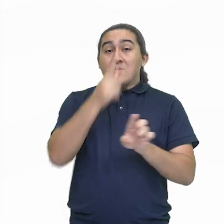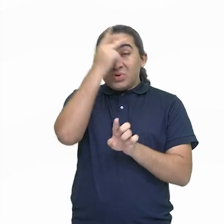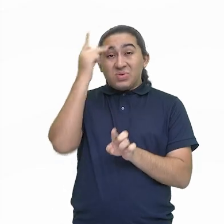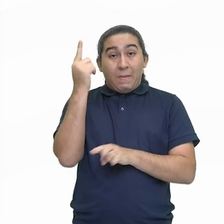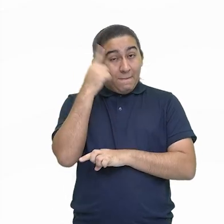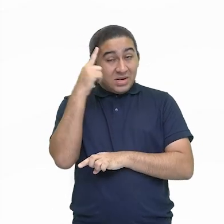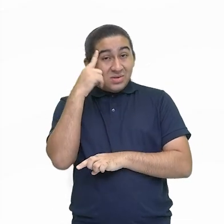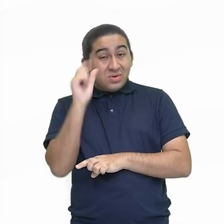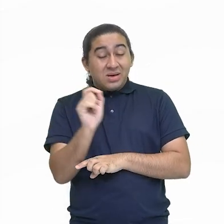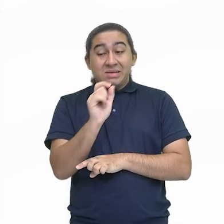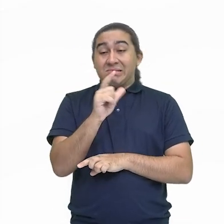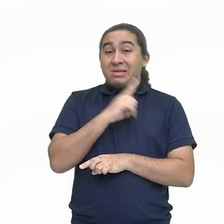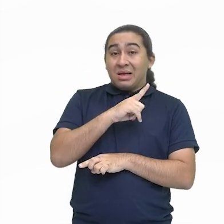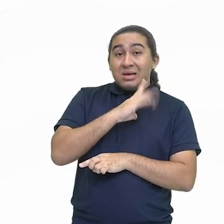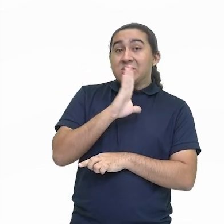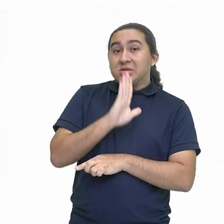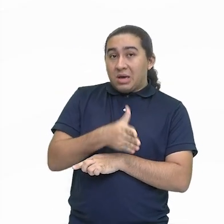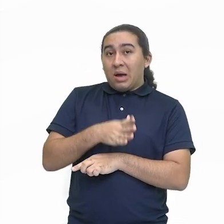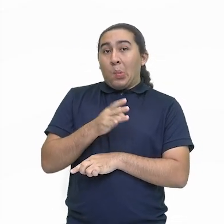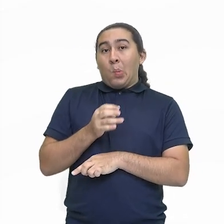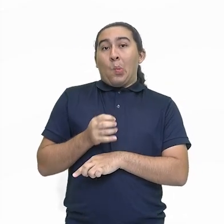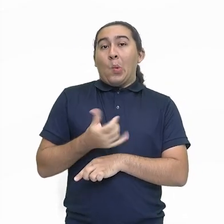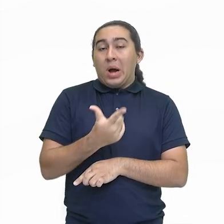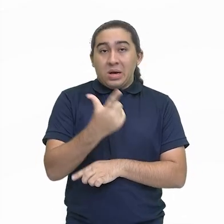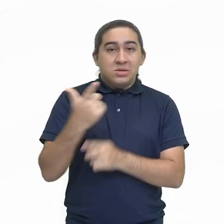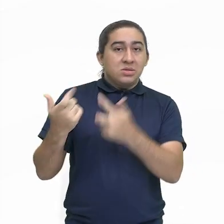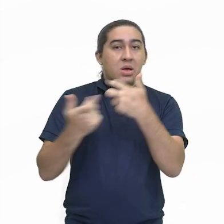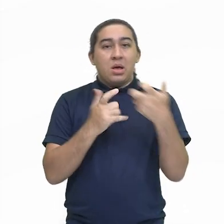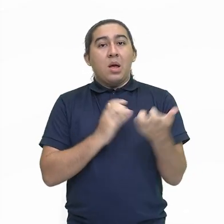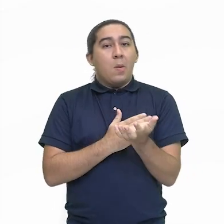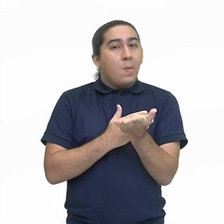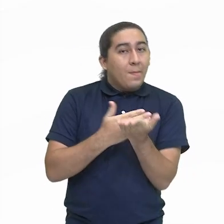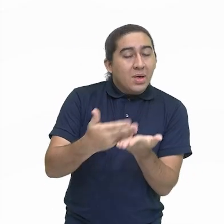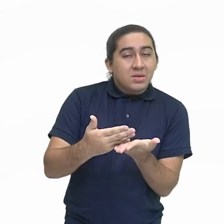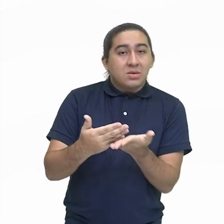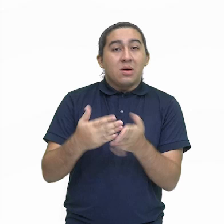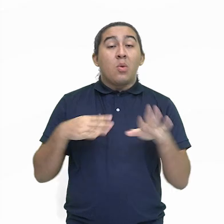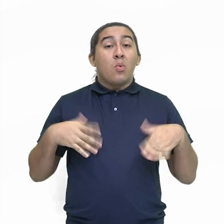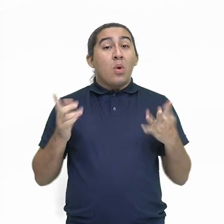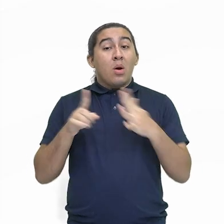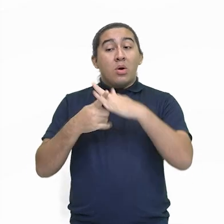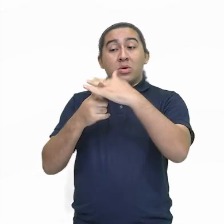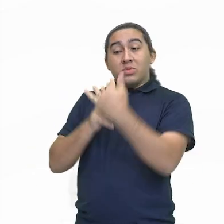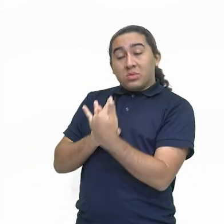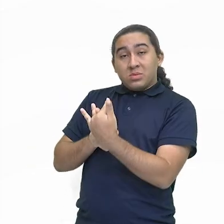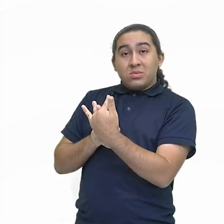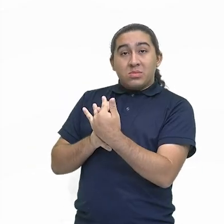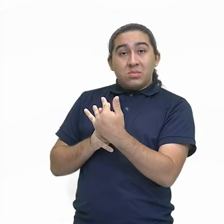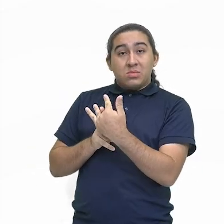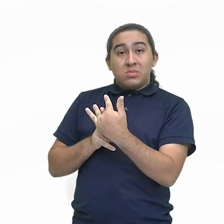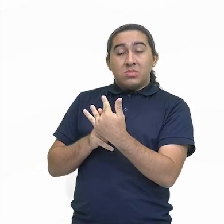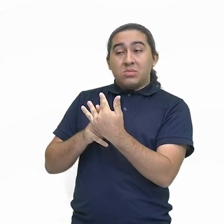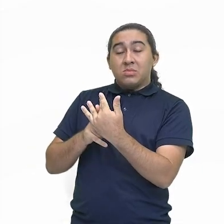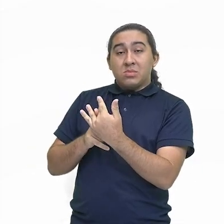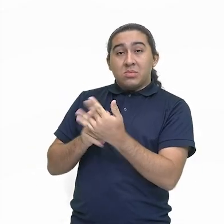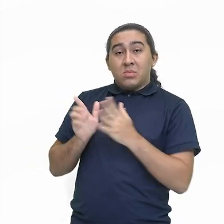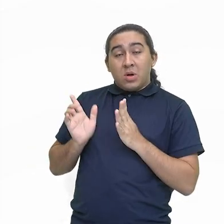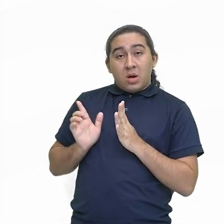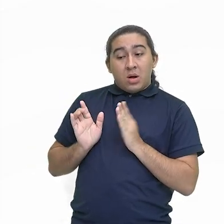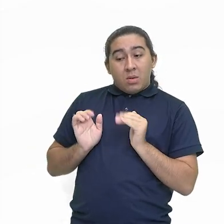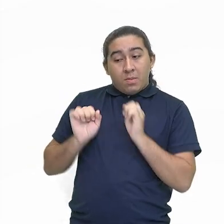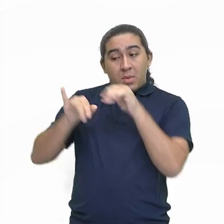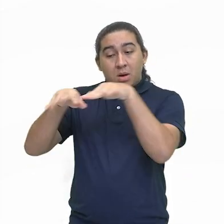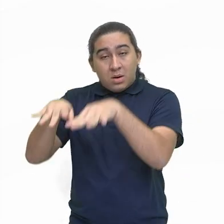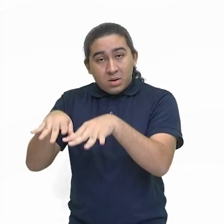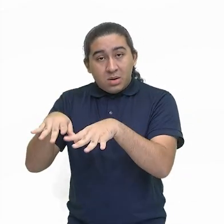em guerra mesmo. Né? Quem ia estar do lado socialista aqui, fecha com a União Soviética. Quem está do lado nosso aqui